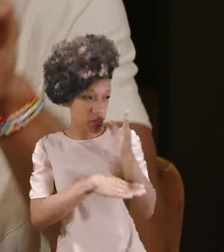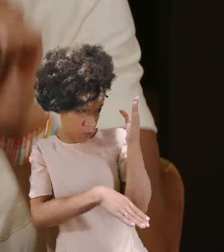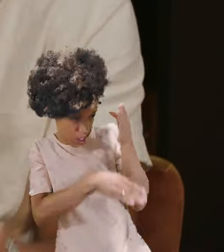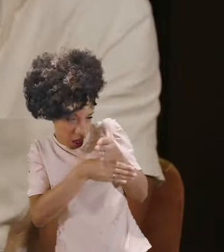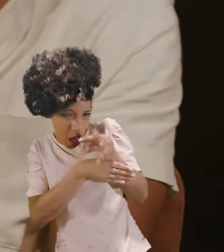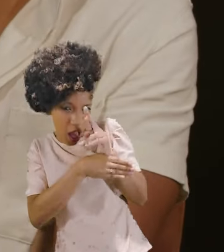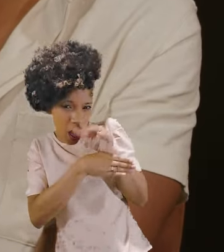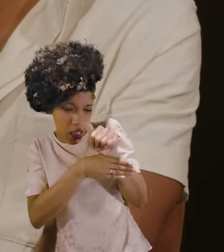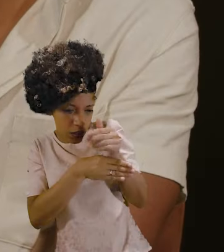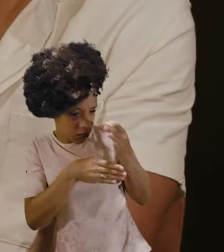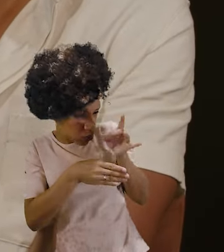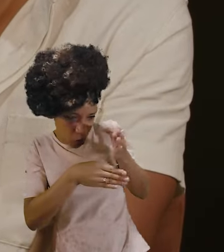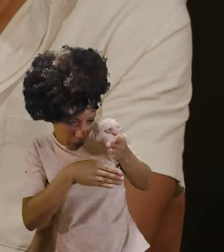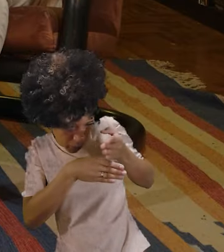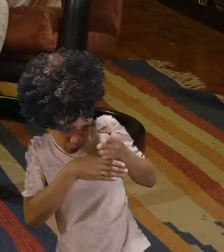pegar